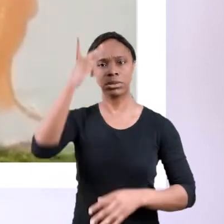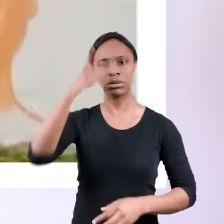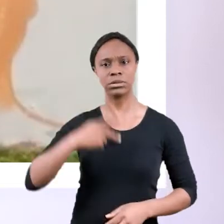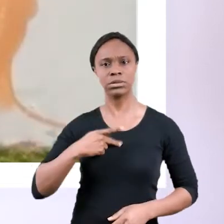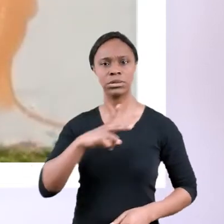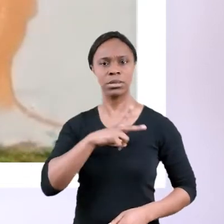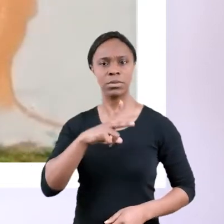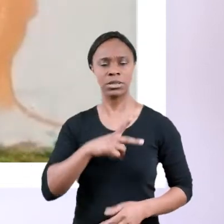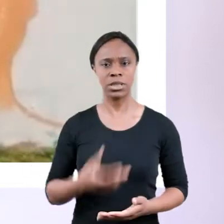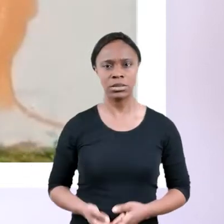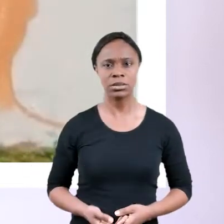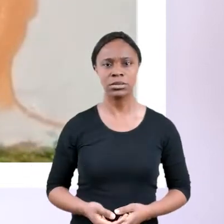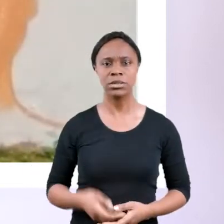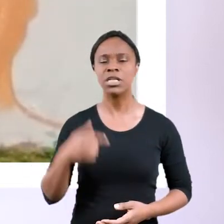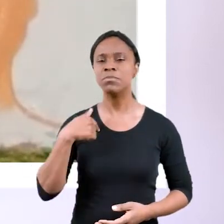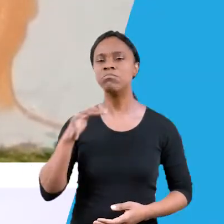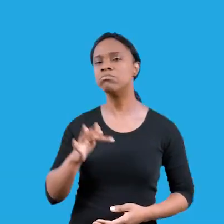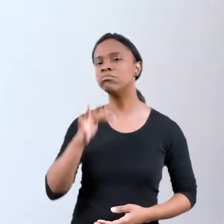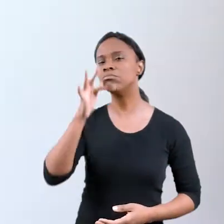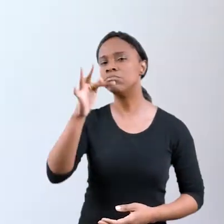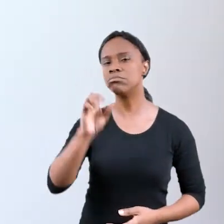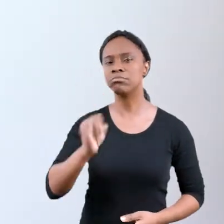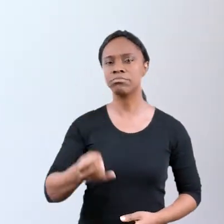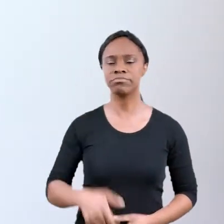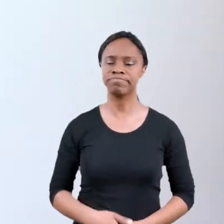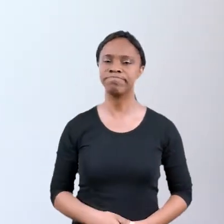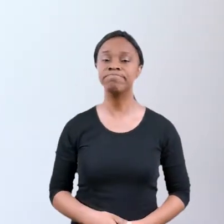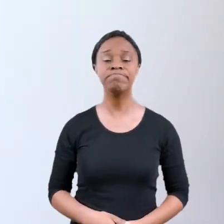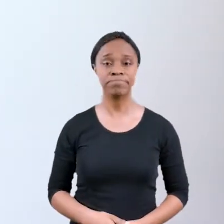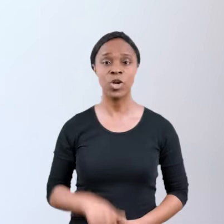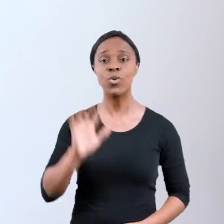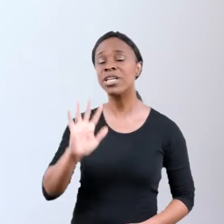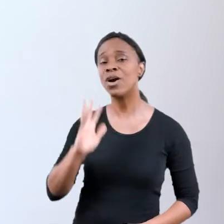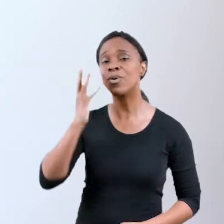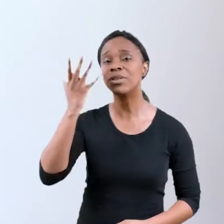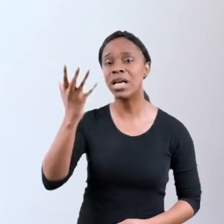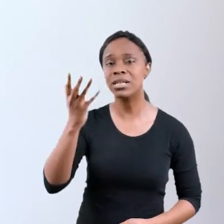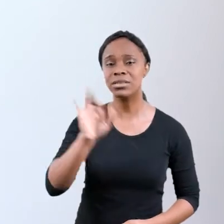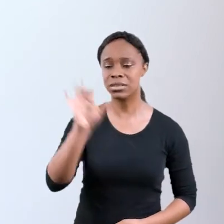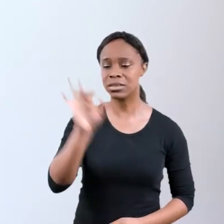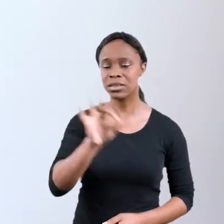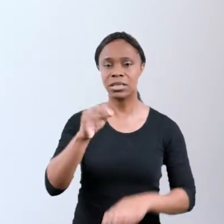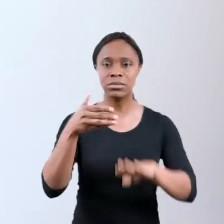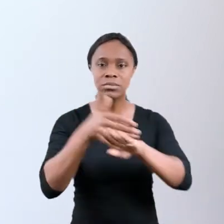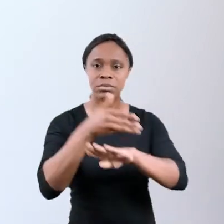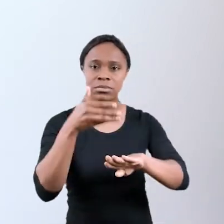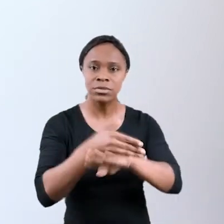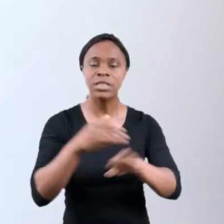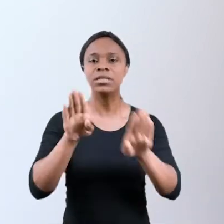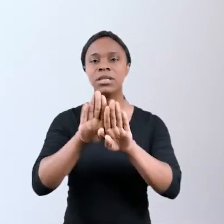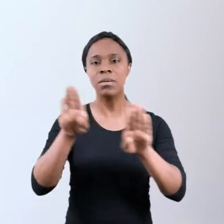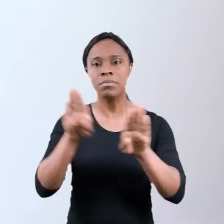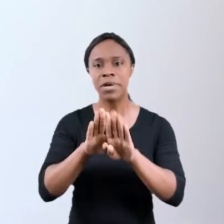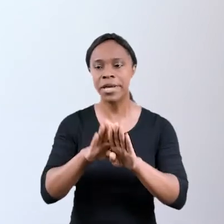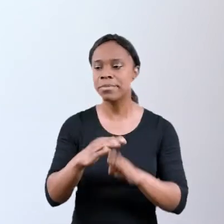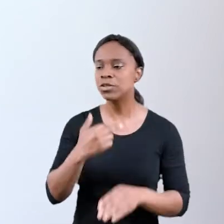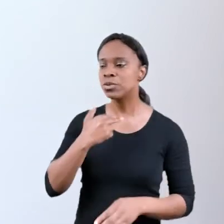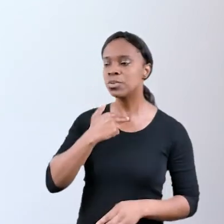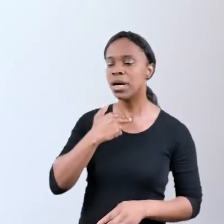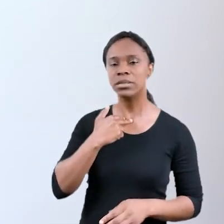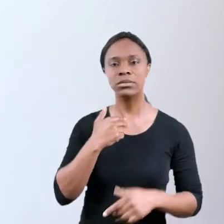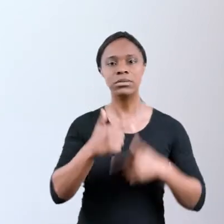As fêmeas são o futuro. Como acontece com as taxas de participação e de desocupação, as